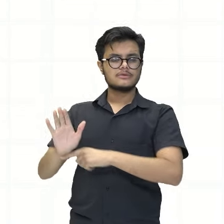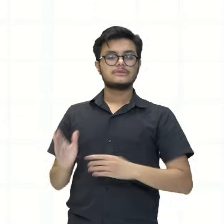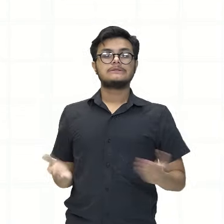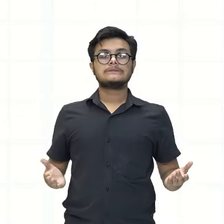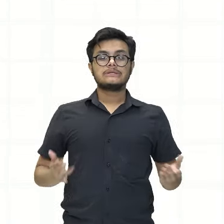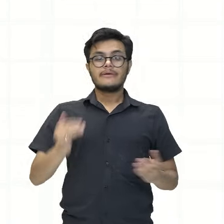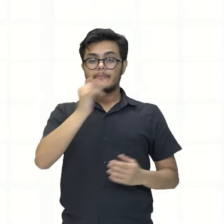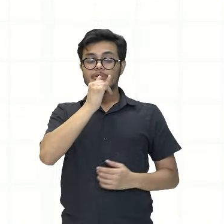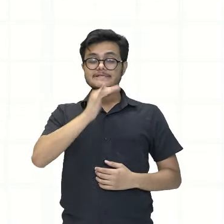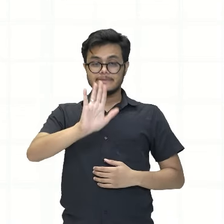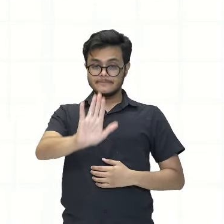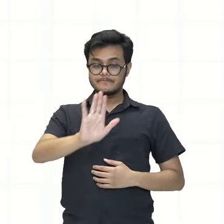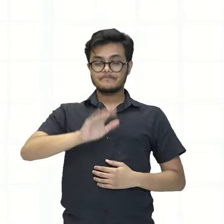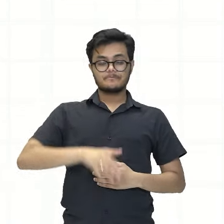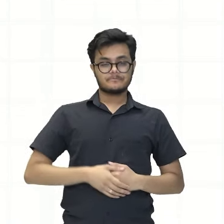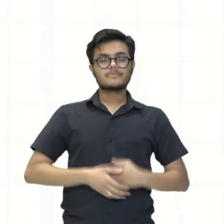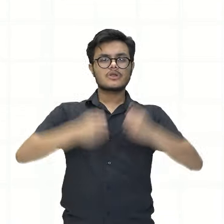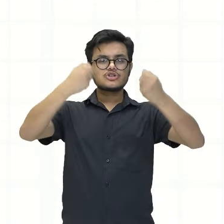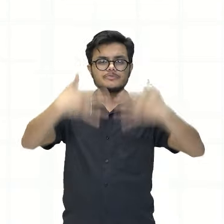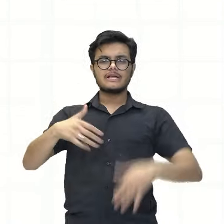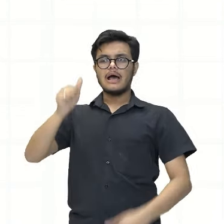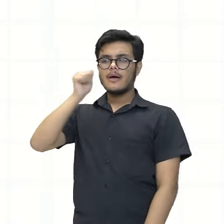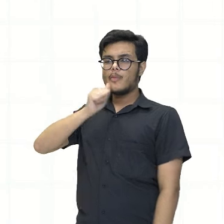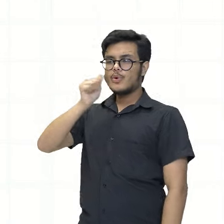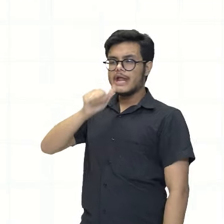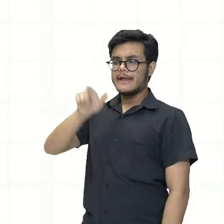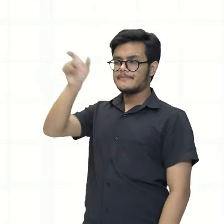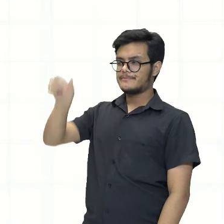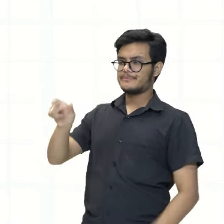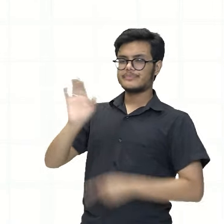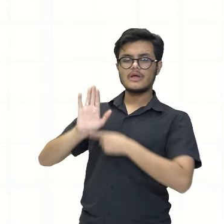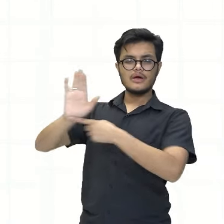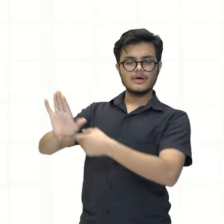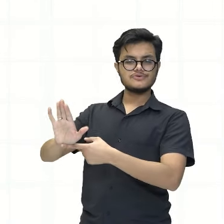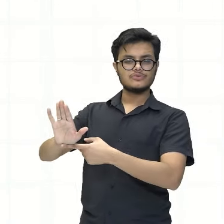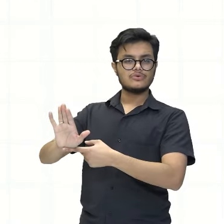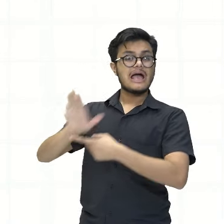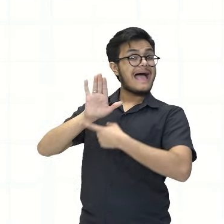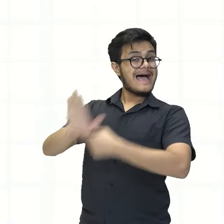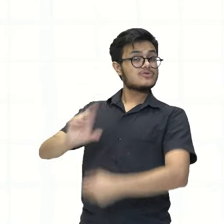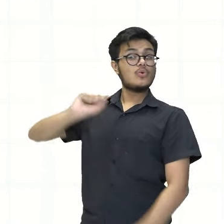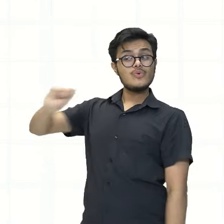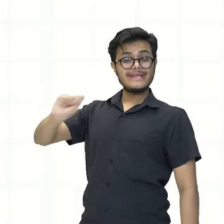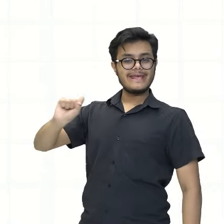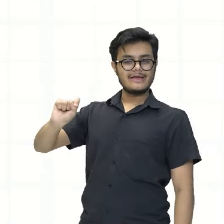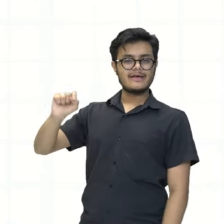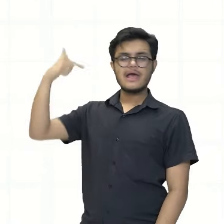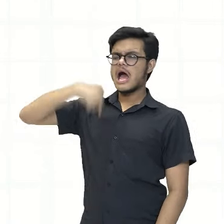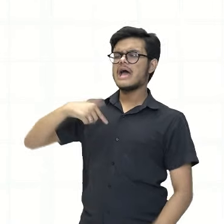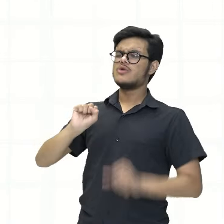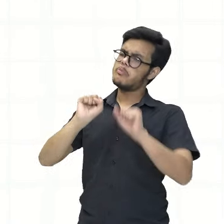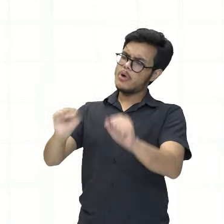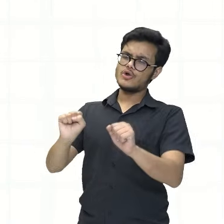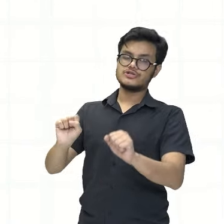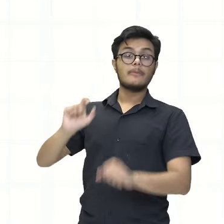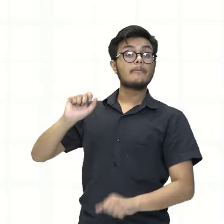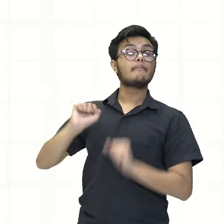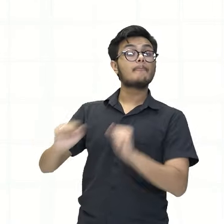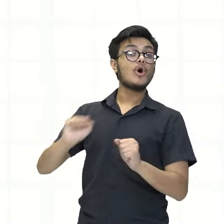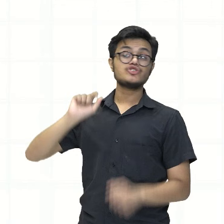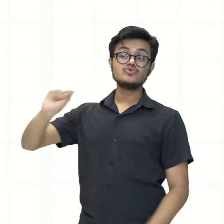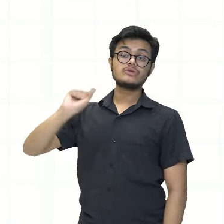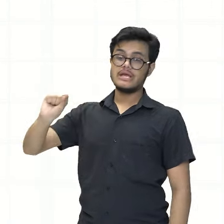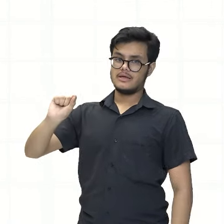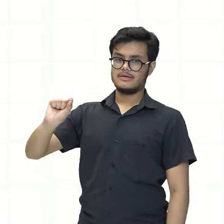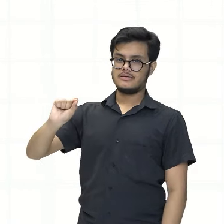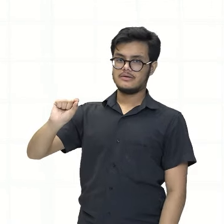dissesse apenas a moça ofereceu Se eu dissesse somente isso você entenderia não